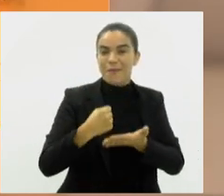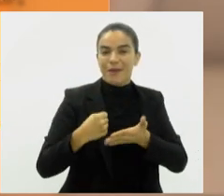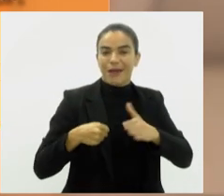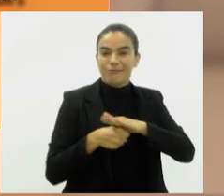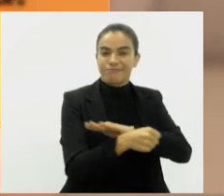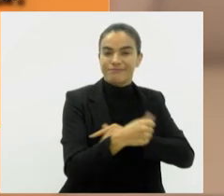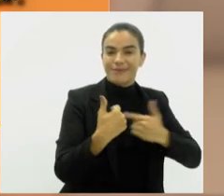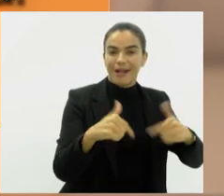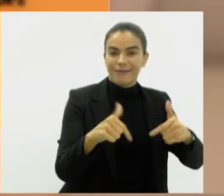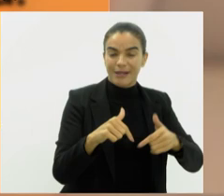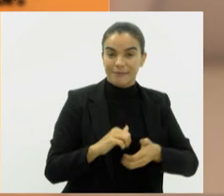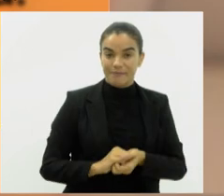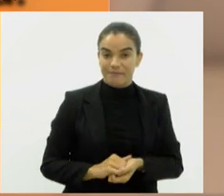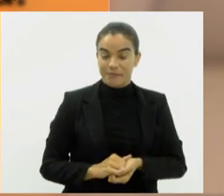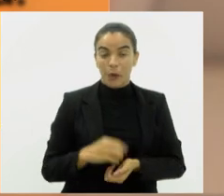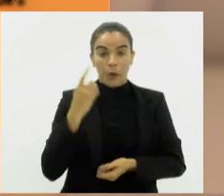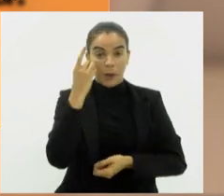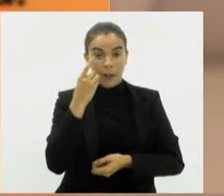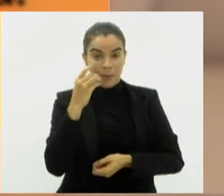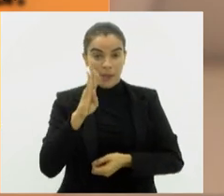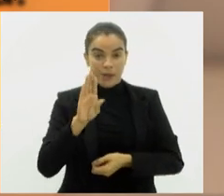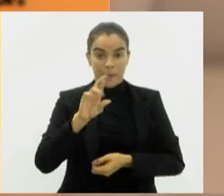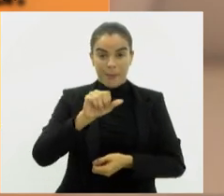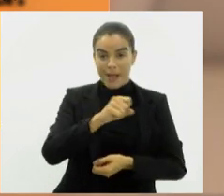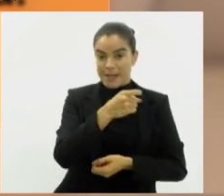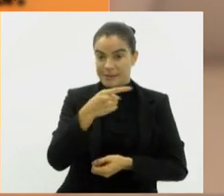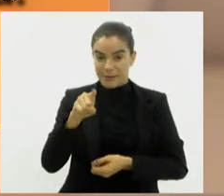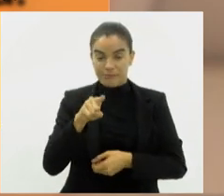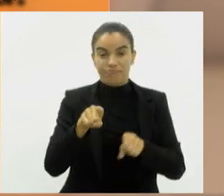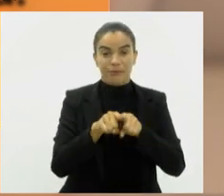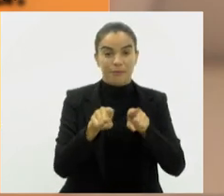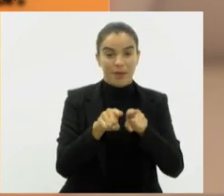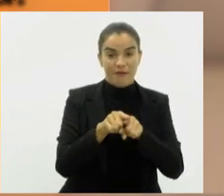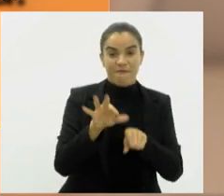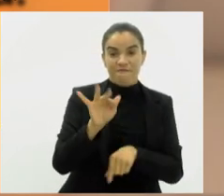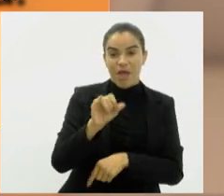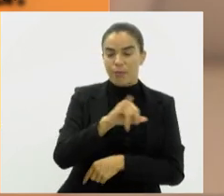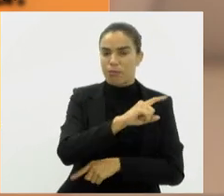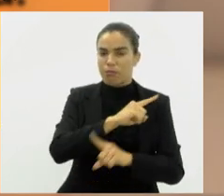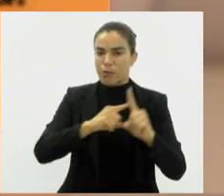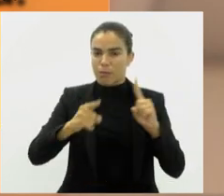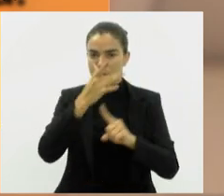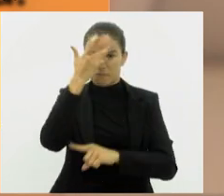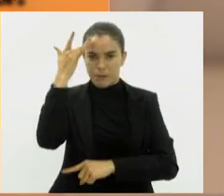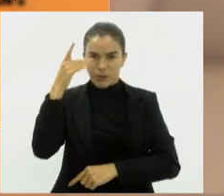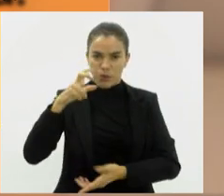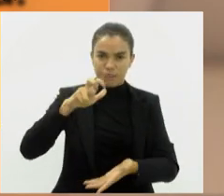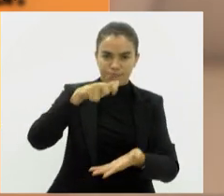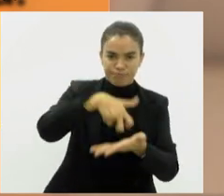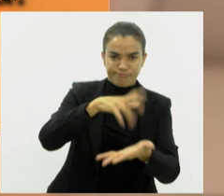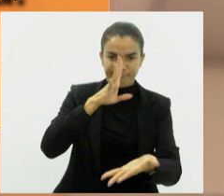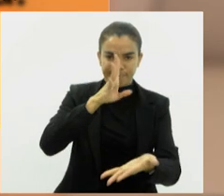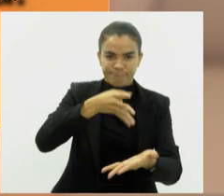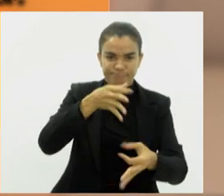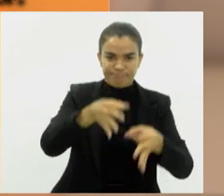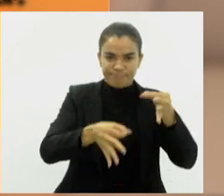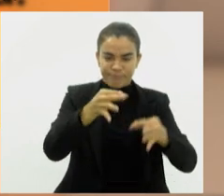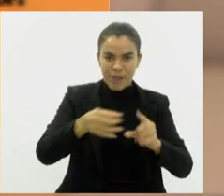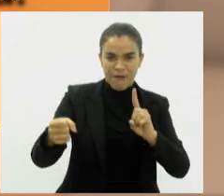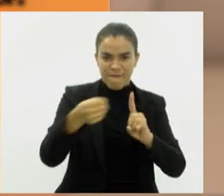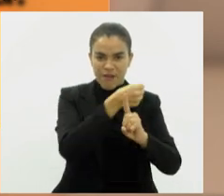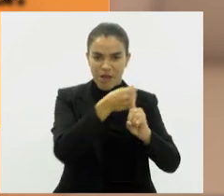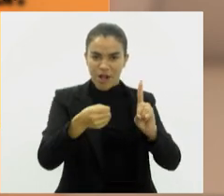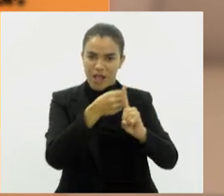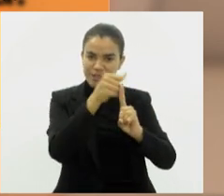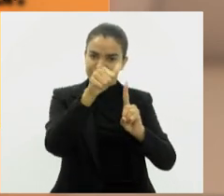trabalho. Já os deputados Brazão e Fábio Silva querem proibir pessoas condenadas por crimes de violência contra